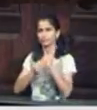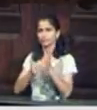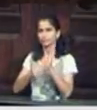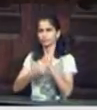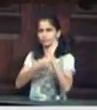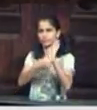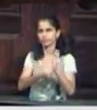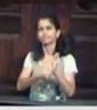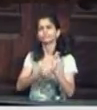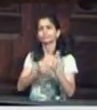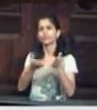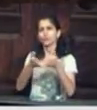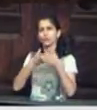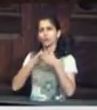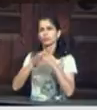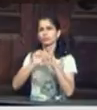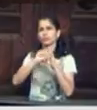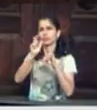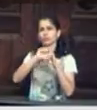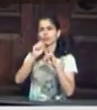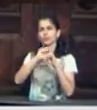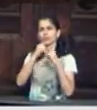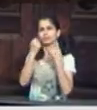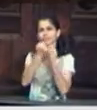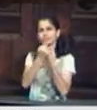aluguel social.